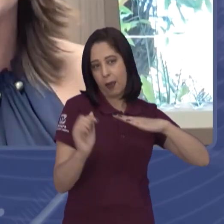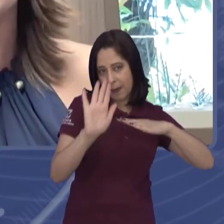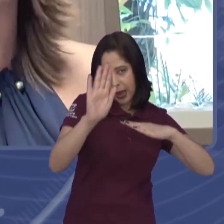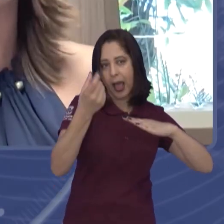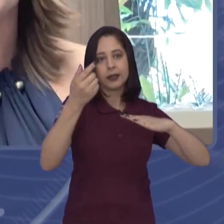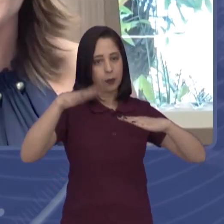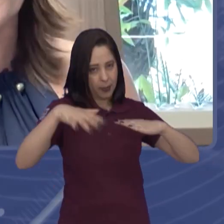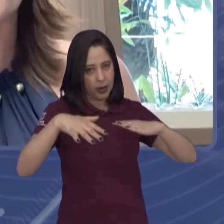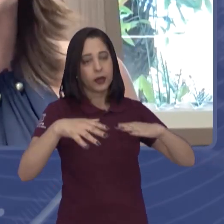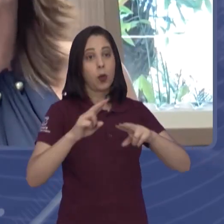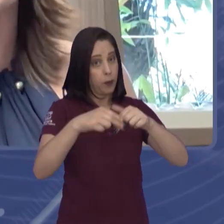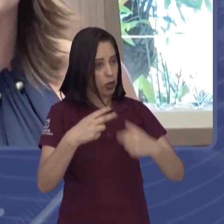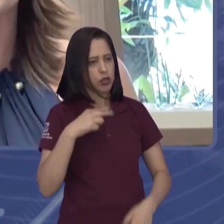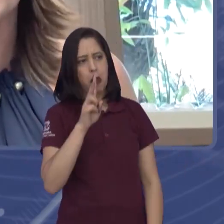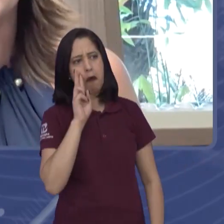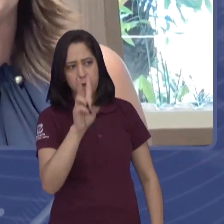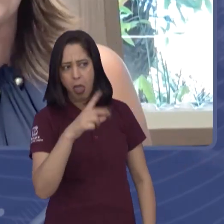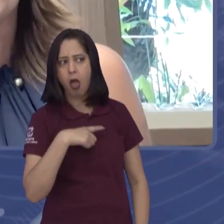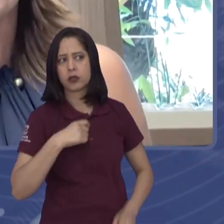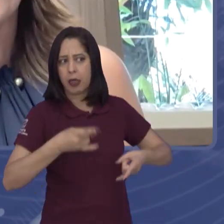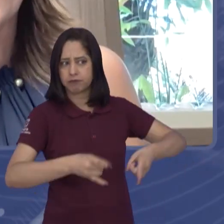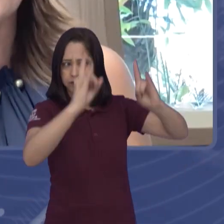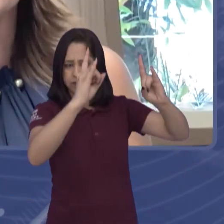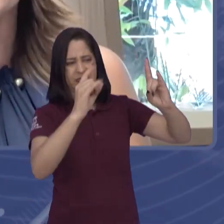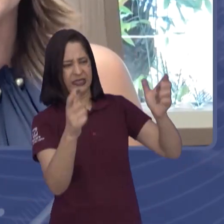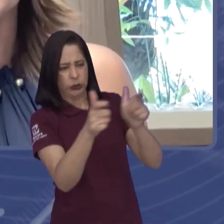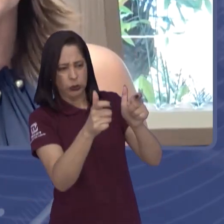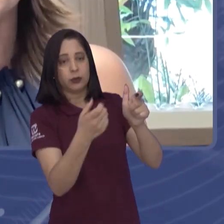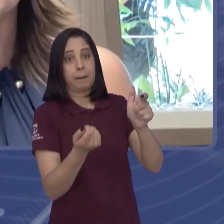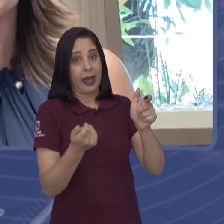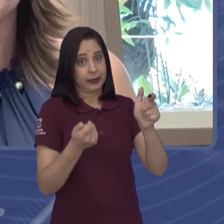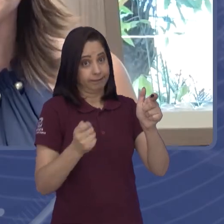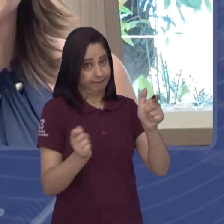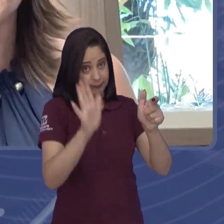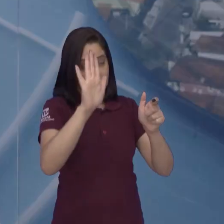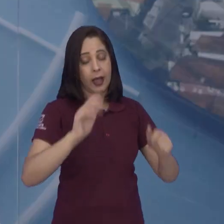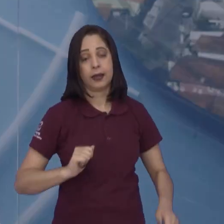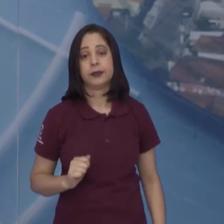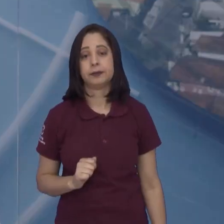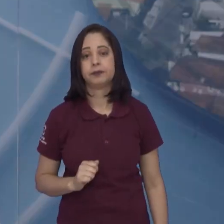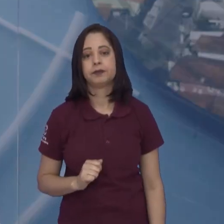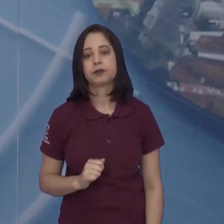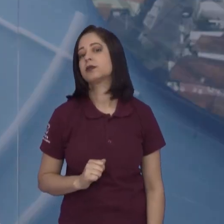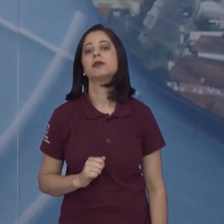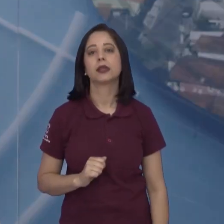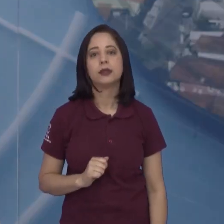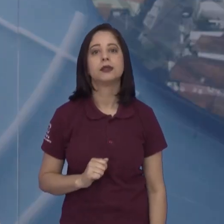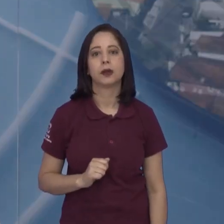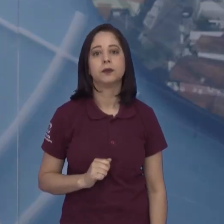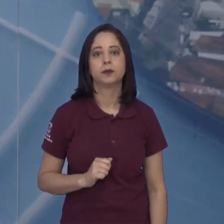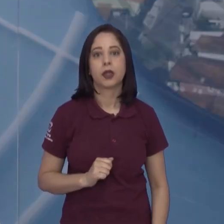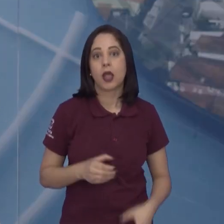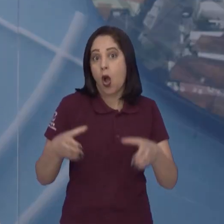apartamentos bem pequenos e uns preços bem elevados. Bom, para aproveitar esse gancho aqui, nossa equipe foi para as ruas,